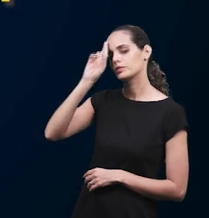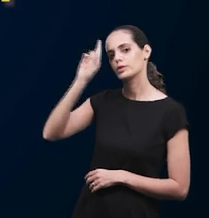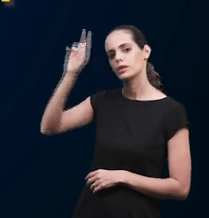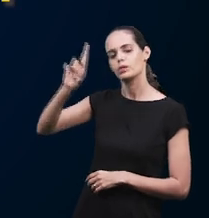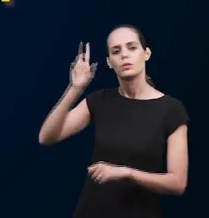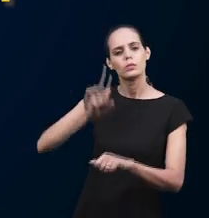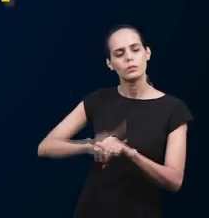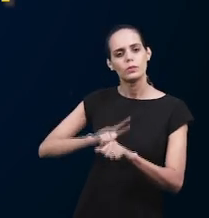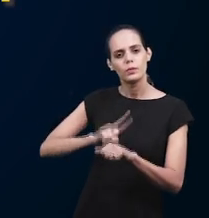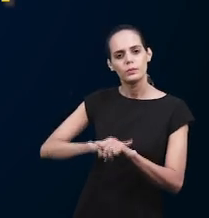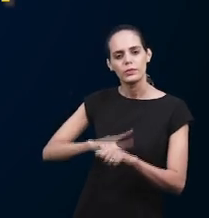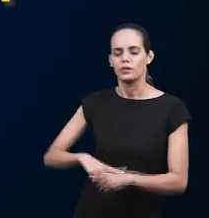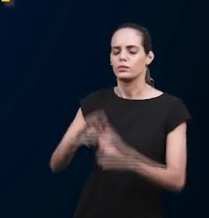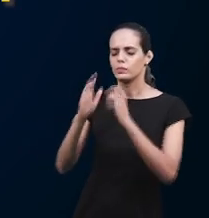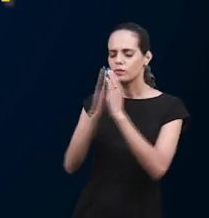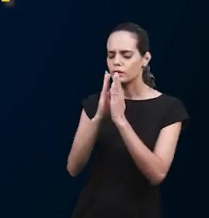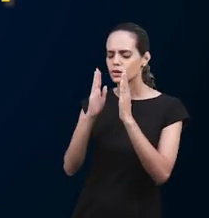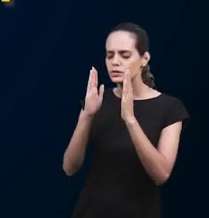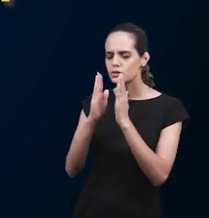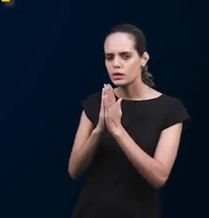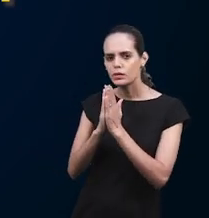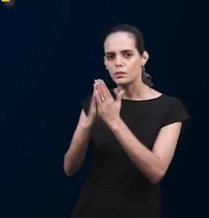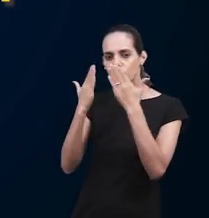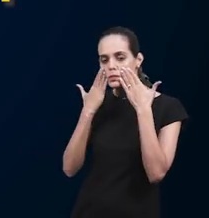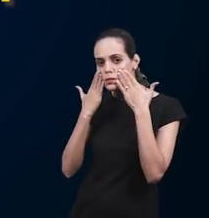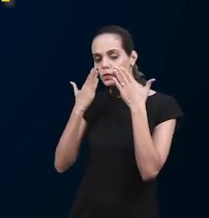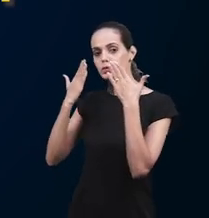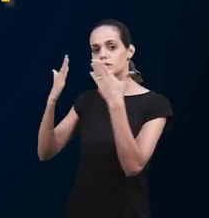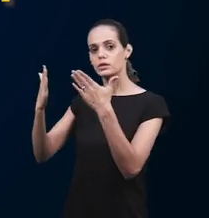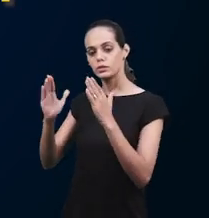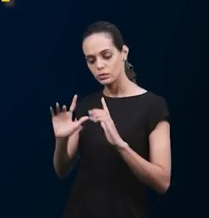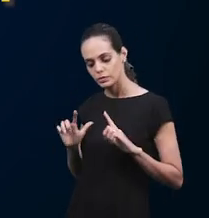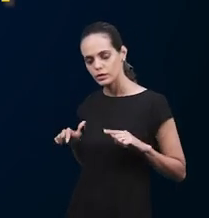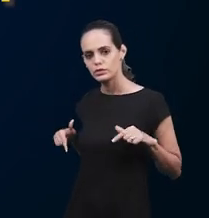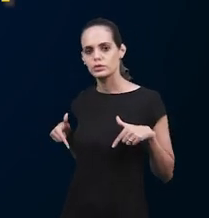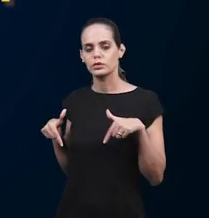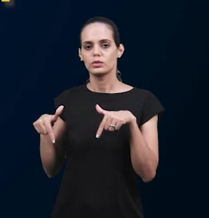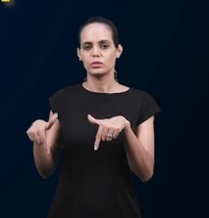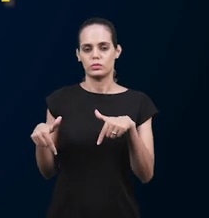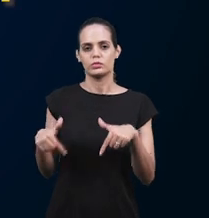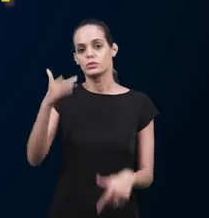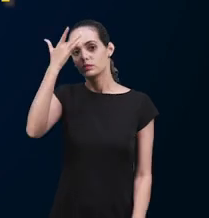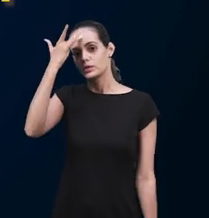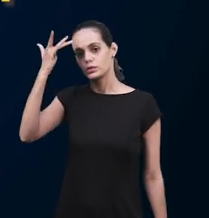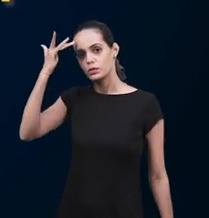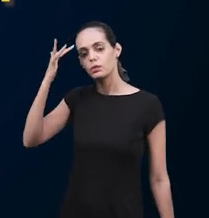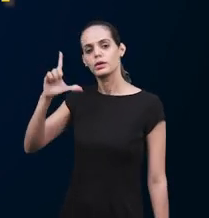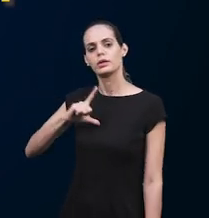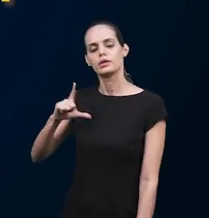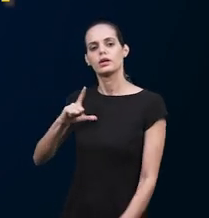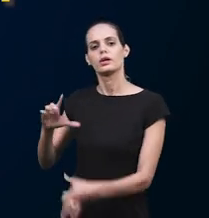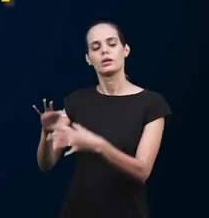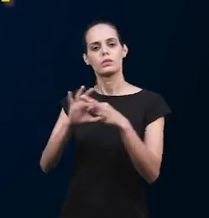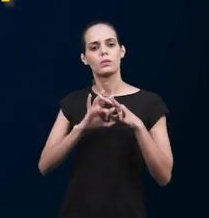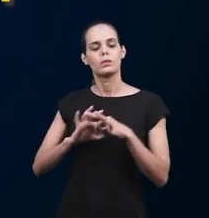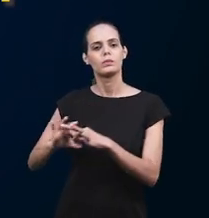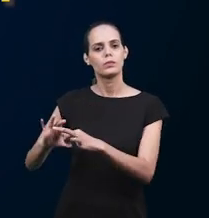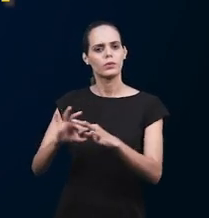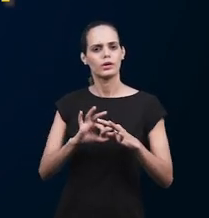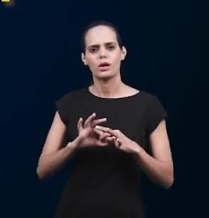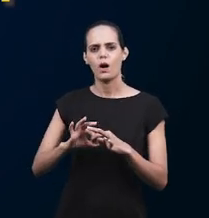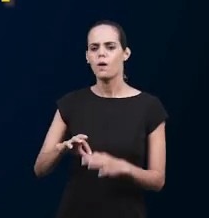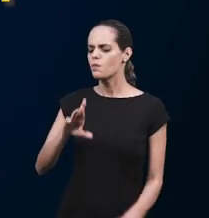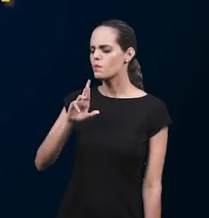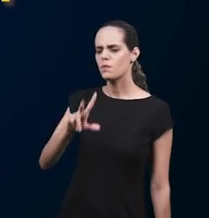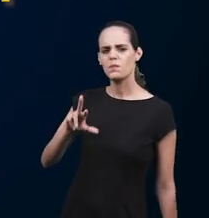recorremos ao nosso Senhor na busca, na oração, demonstrando dessa forma uma atitude daquele que está na